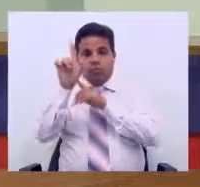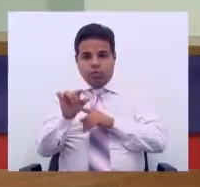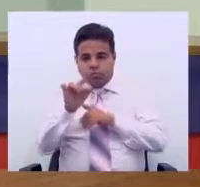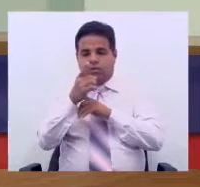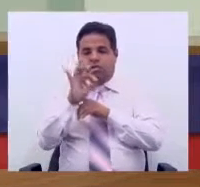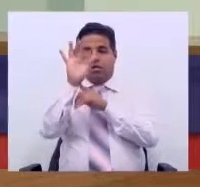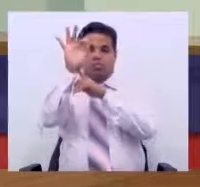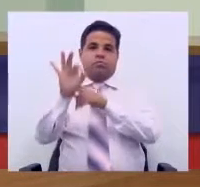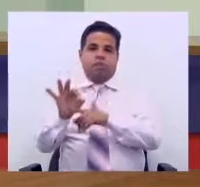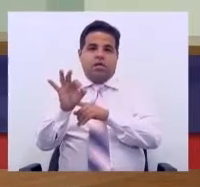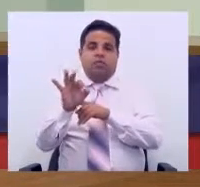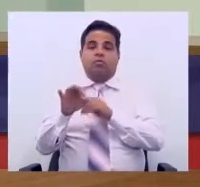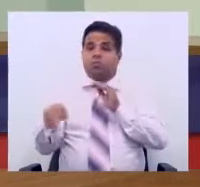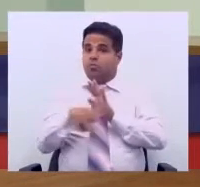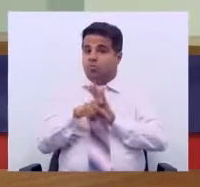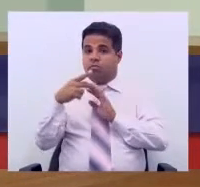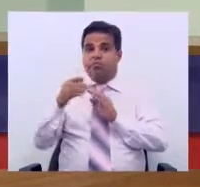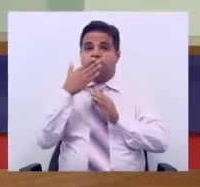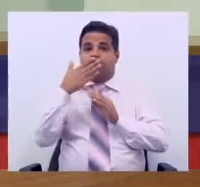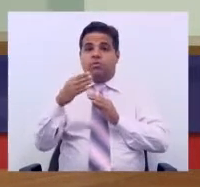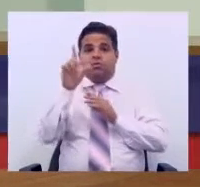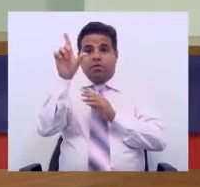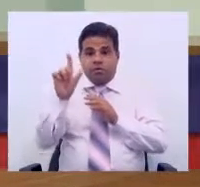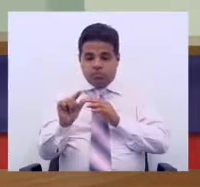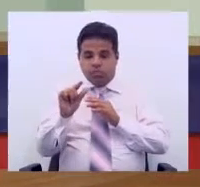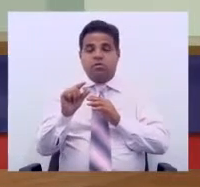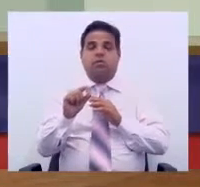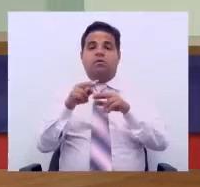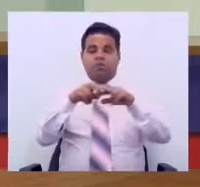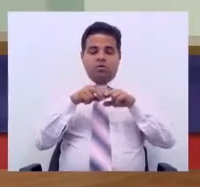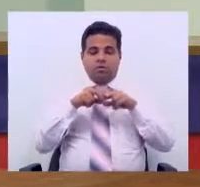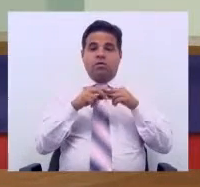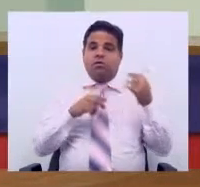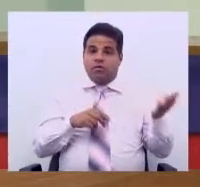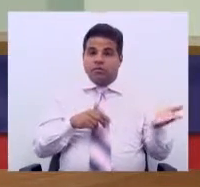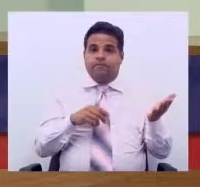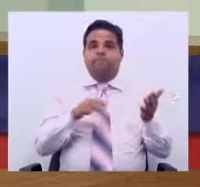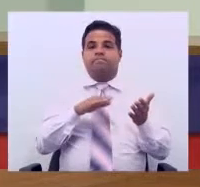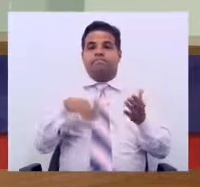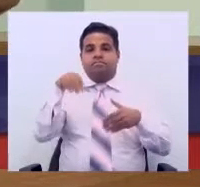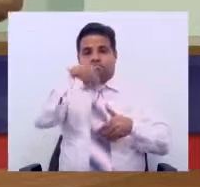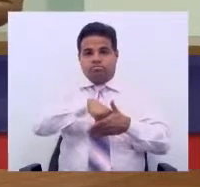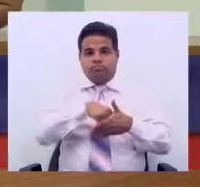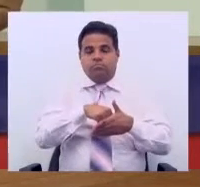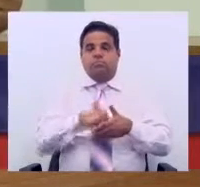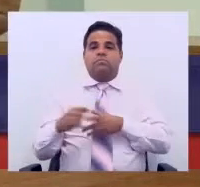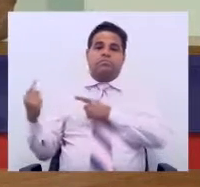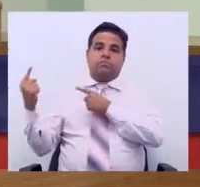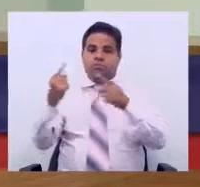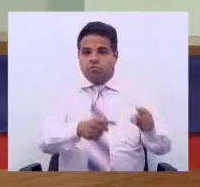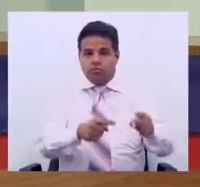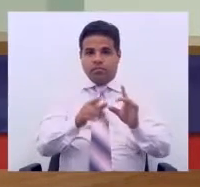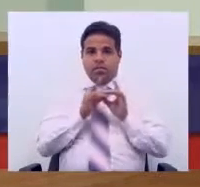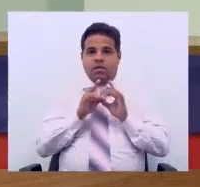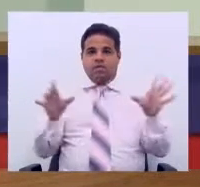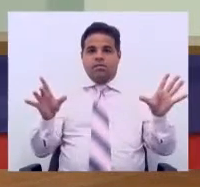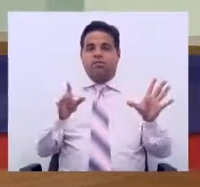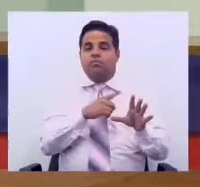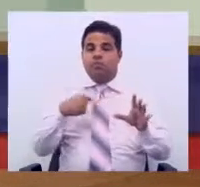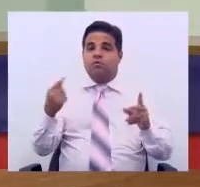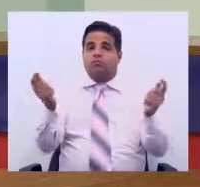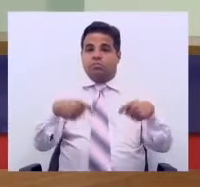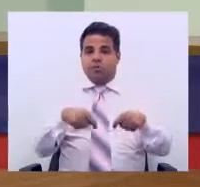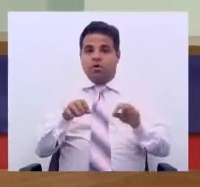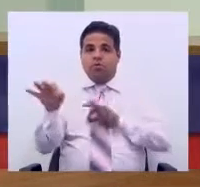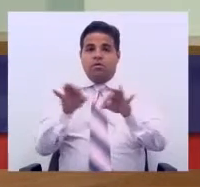O próprio Executivo mandou para cá para reduzir. Por isso que eu votei contra a deliberação do projeto, que eu acho que a gente pode elaborar